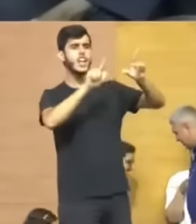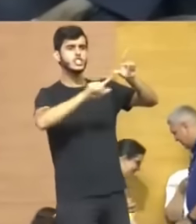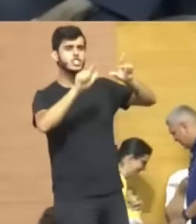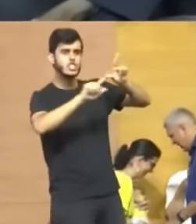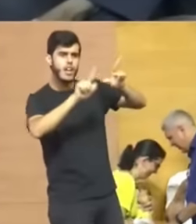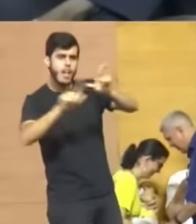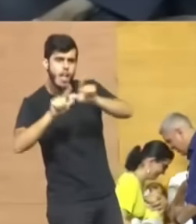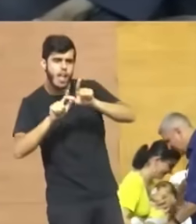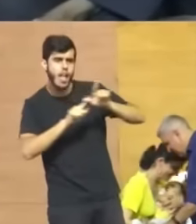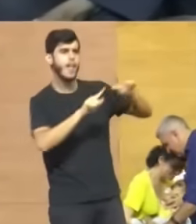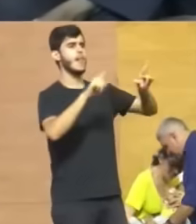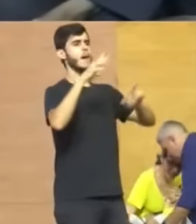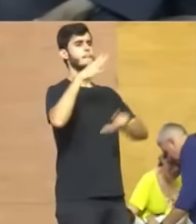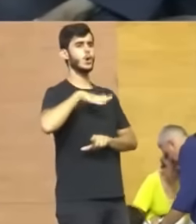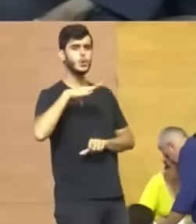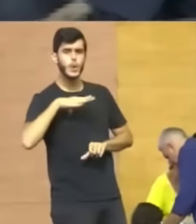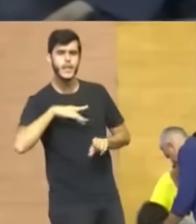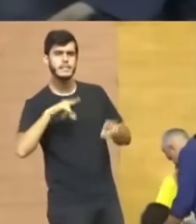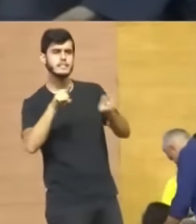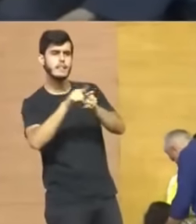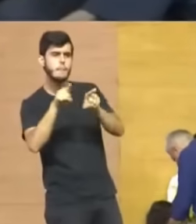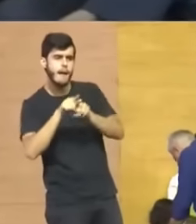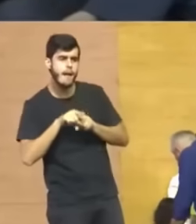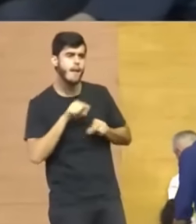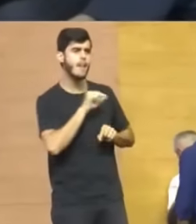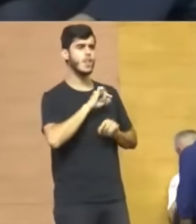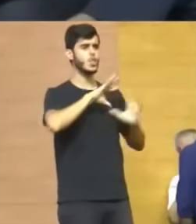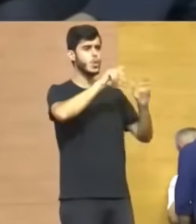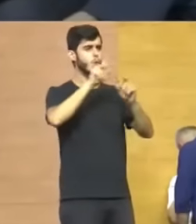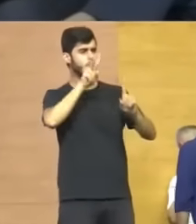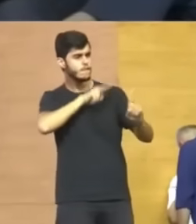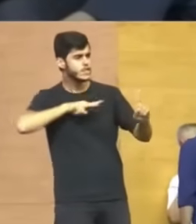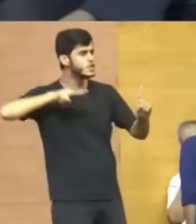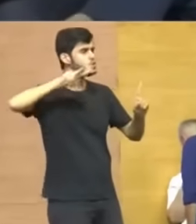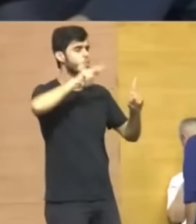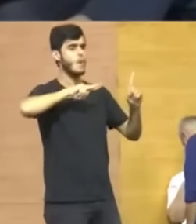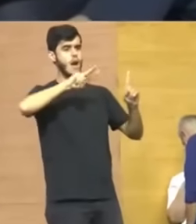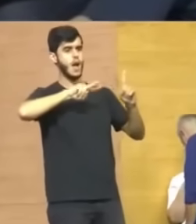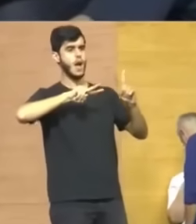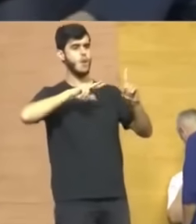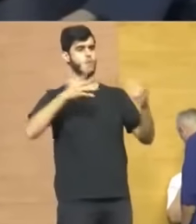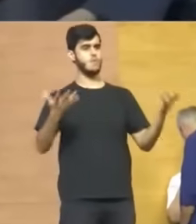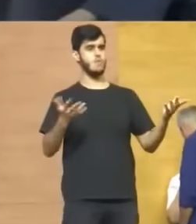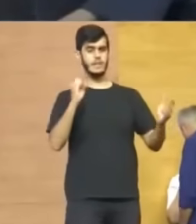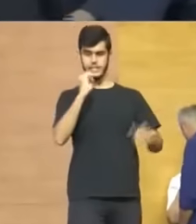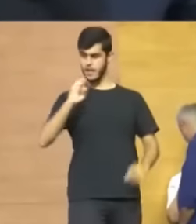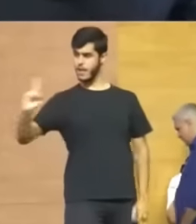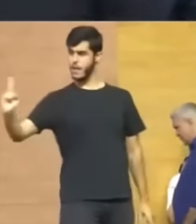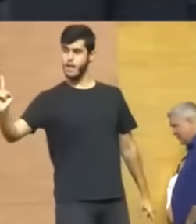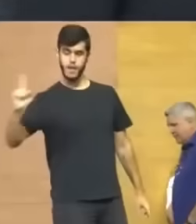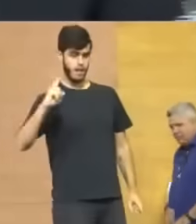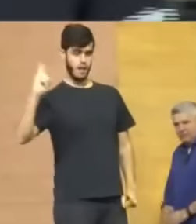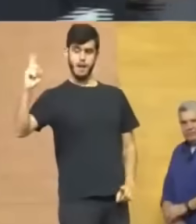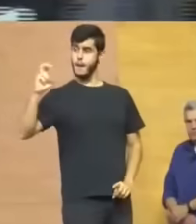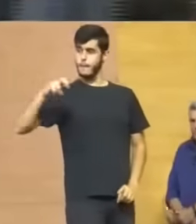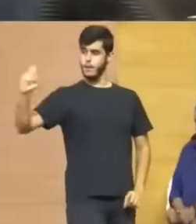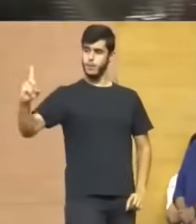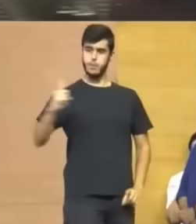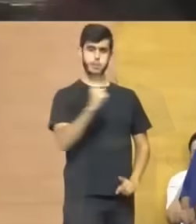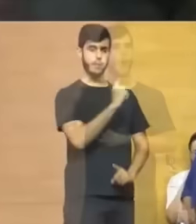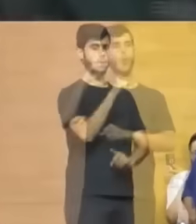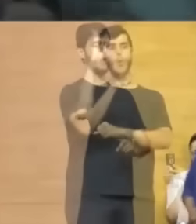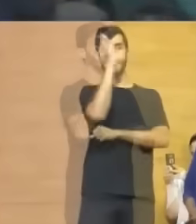mãe deles é a Libras, a língua deles é visual. Se você passar agora aqui na frente do intérprete, ele vai perder